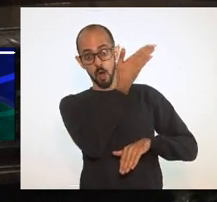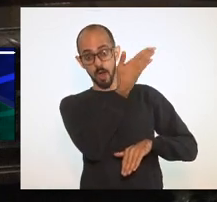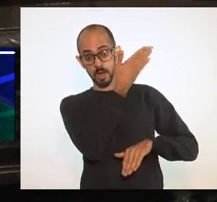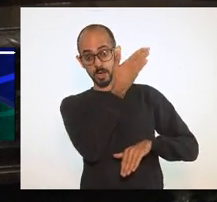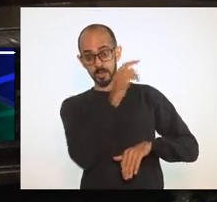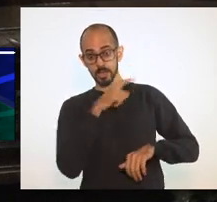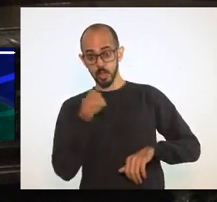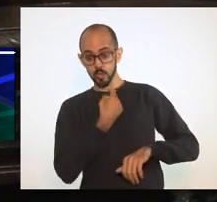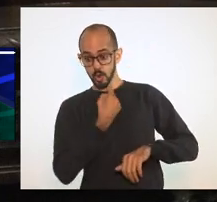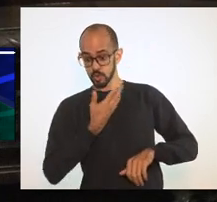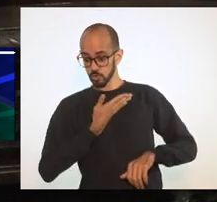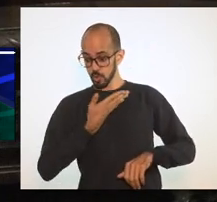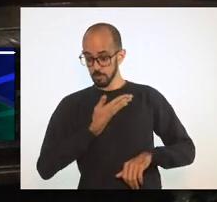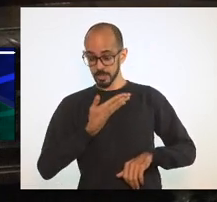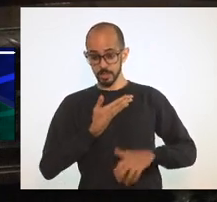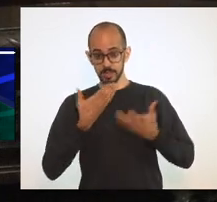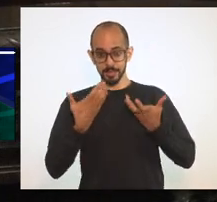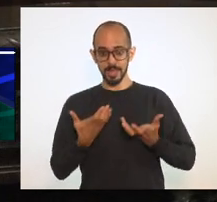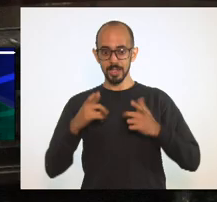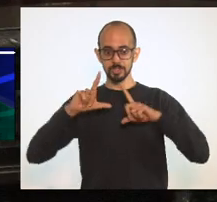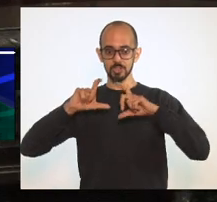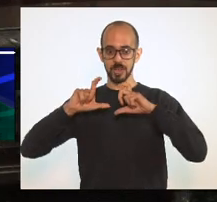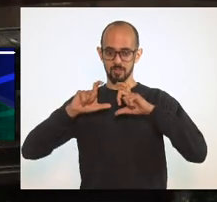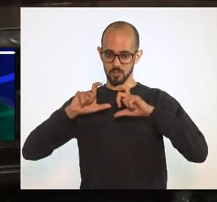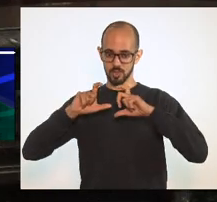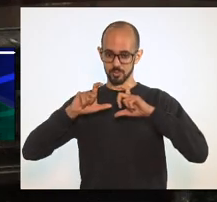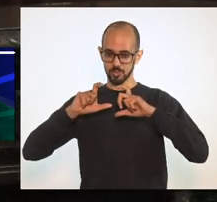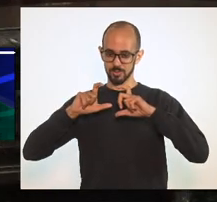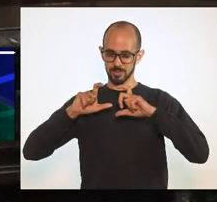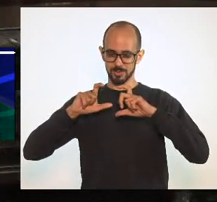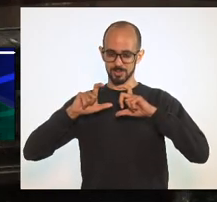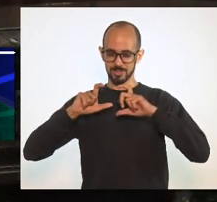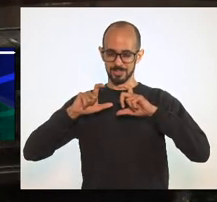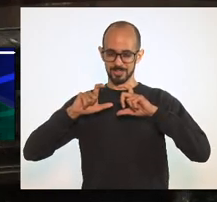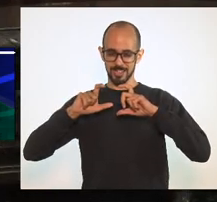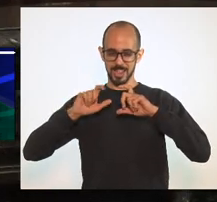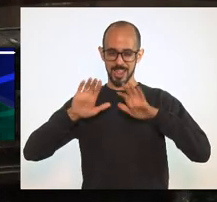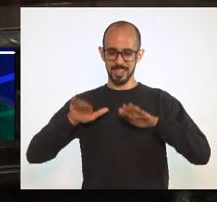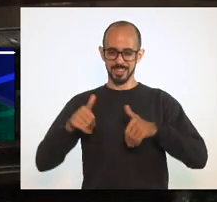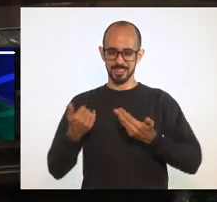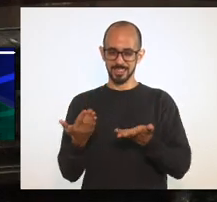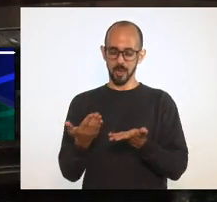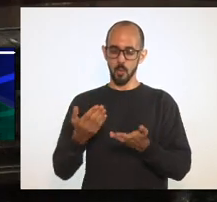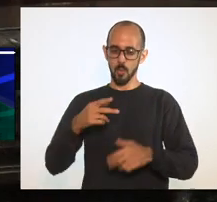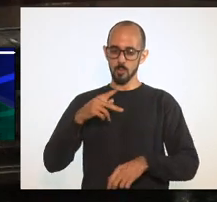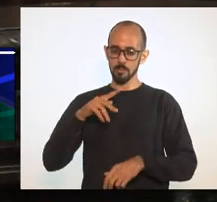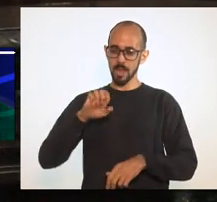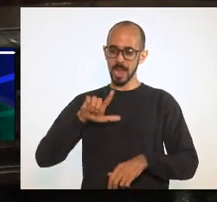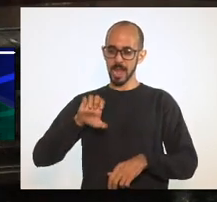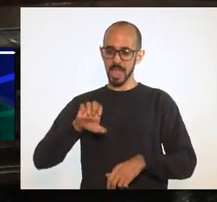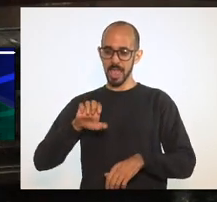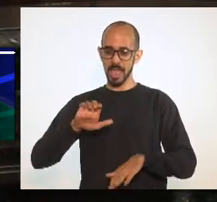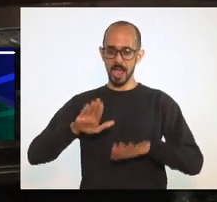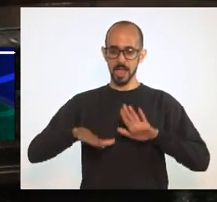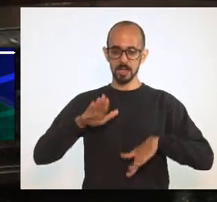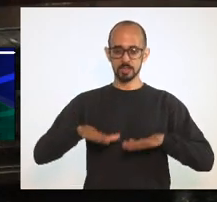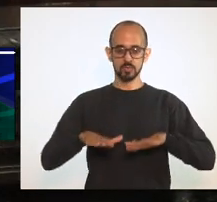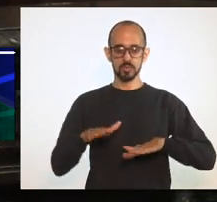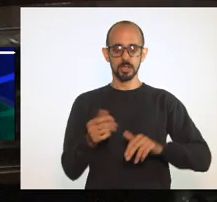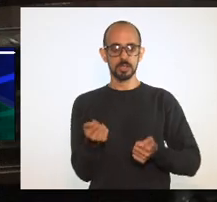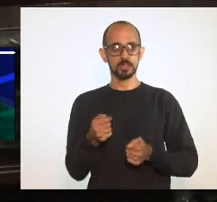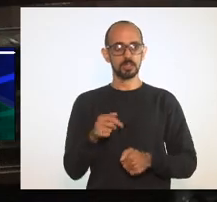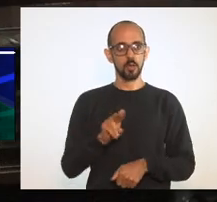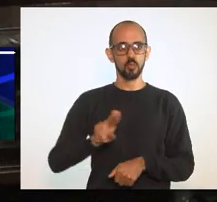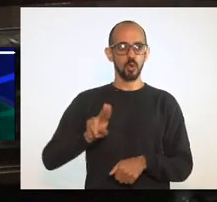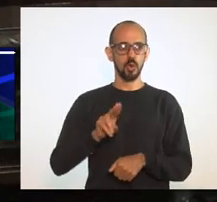as pessoas querem tirar foto. Então, para nós, ter aqui o nome Pelé, talvez seja algo que muitas vezes não... As